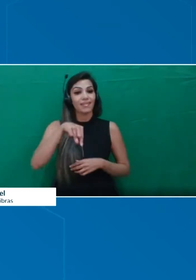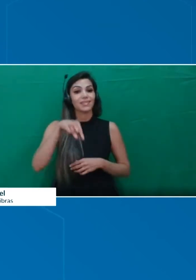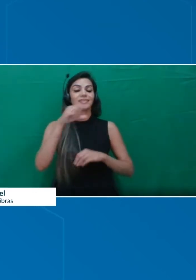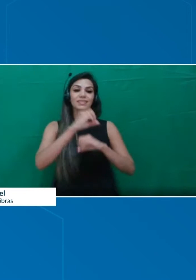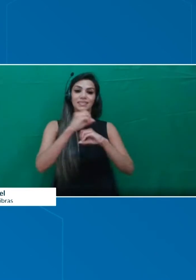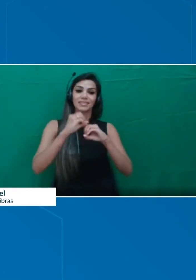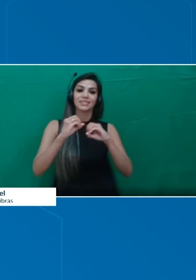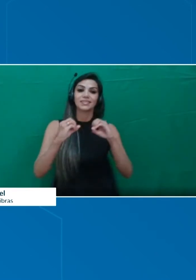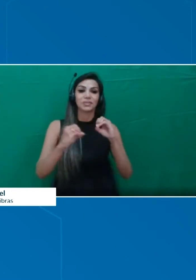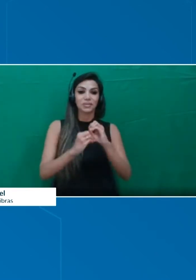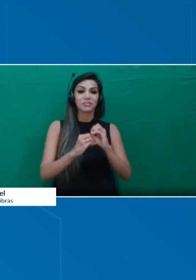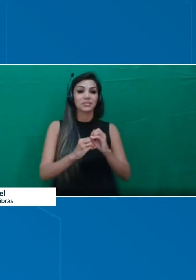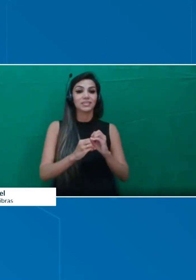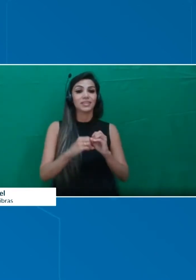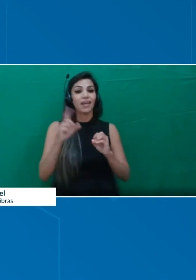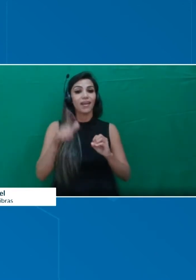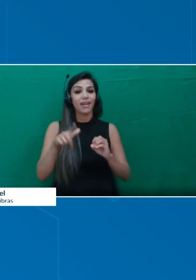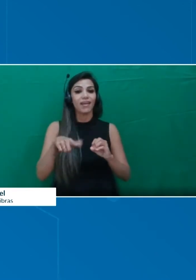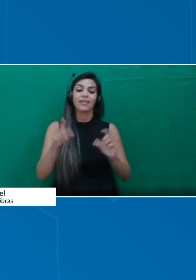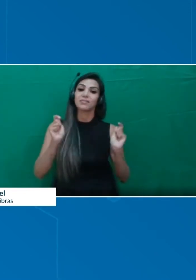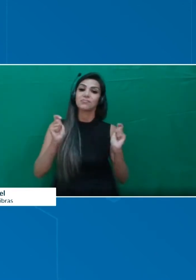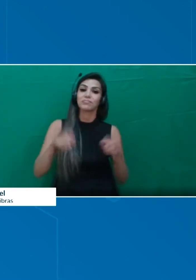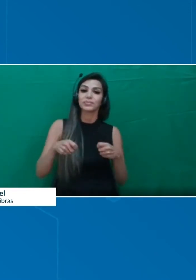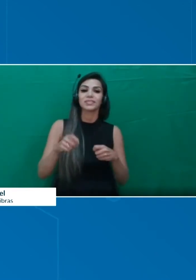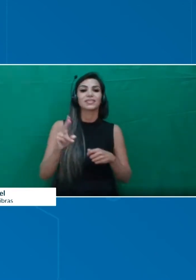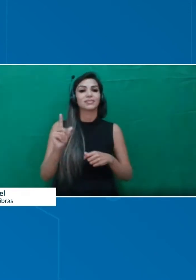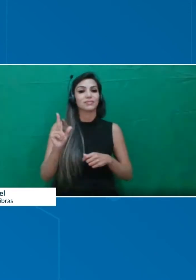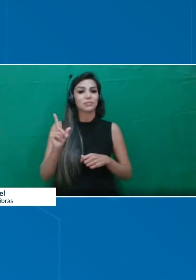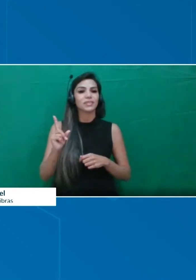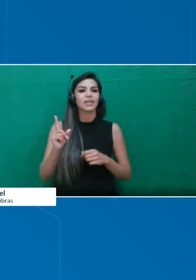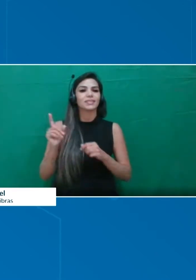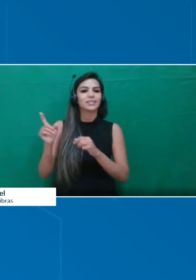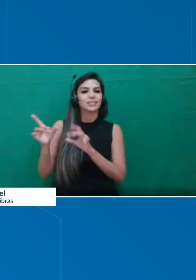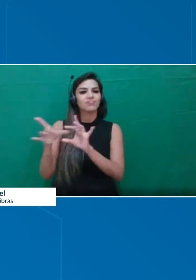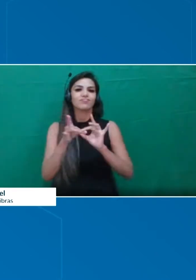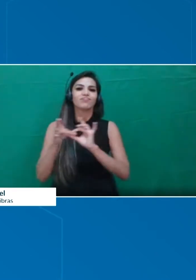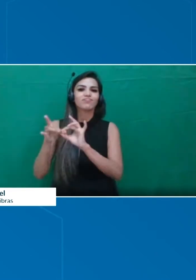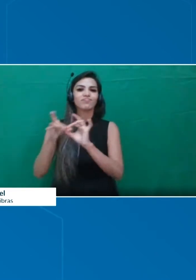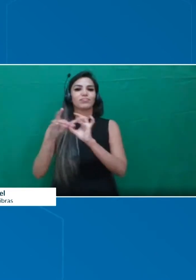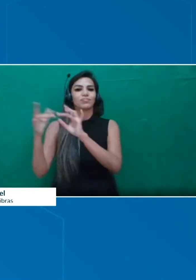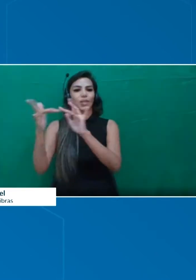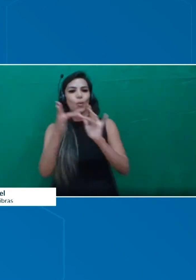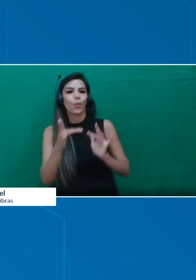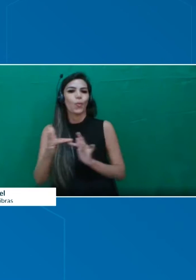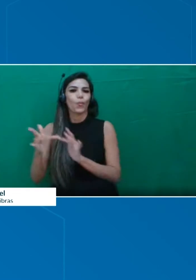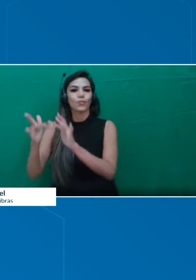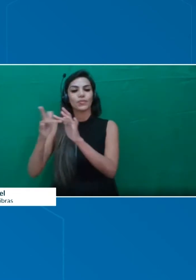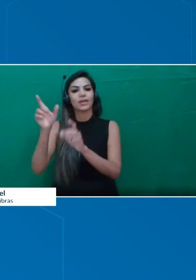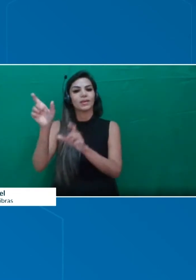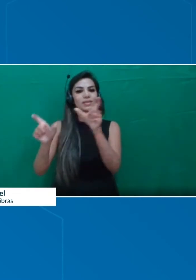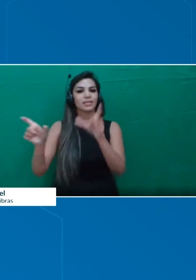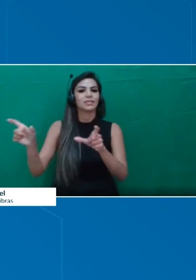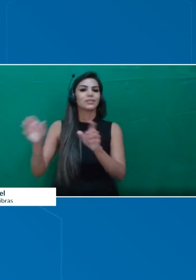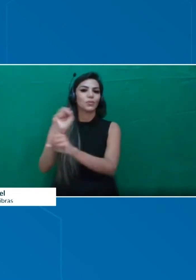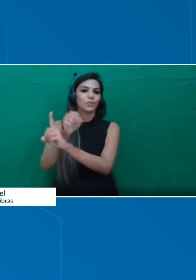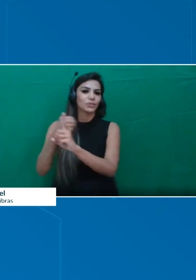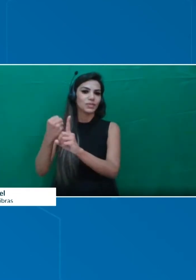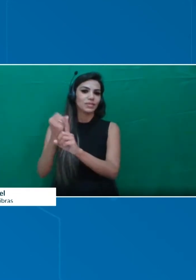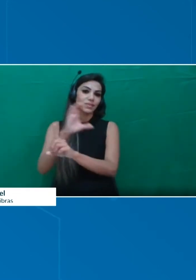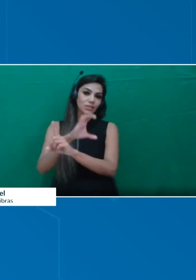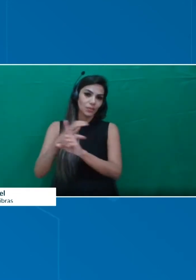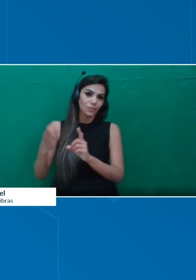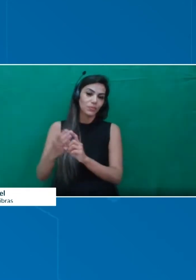universidade essa possibilidade de interação maior com a sociedade. Então, é um caminho de mão dupla, né,